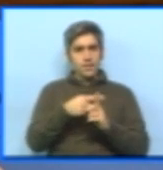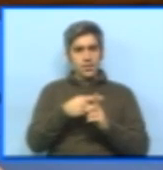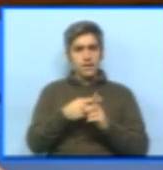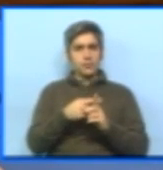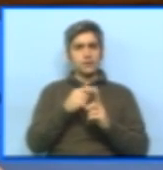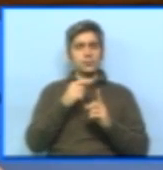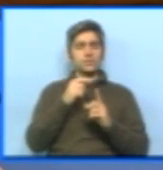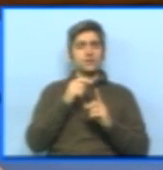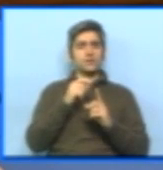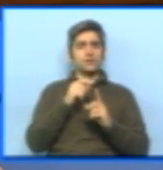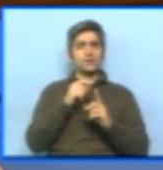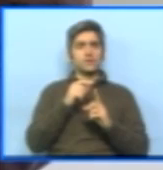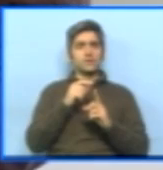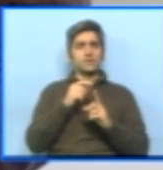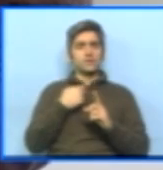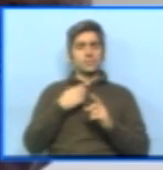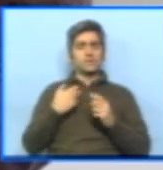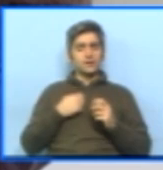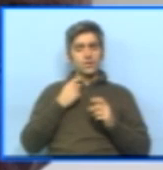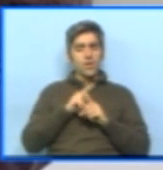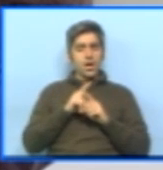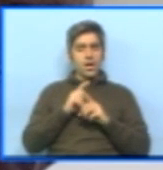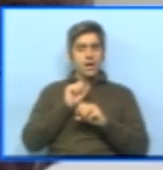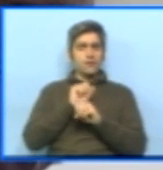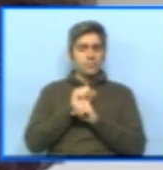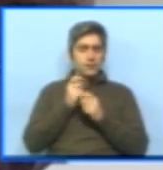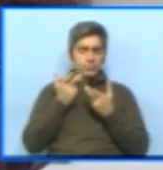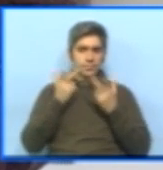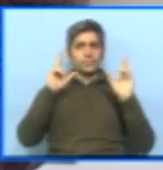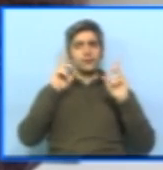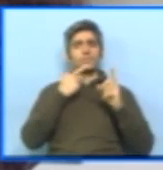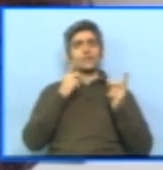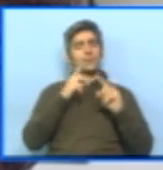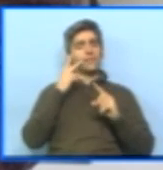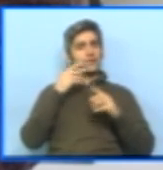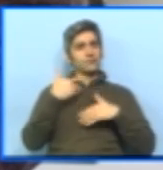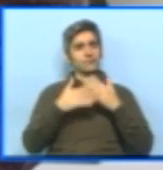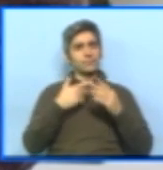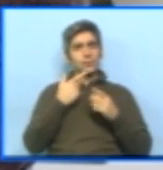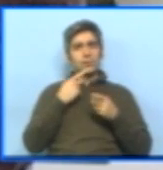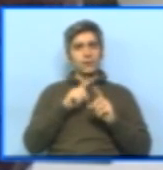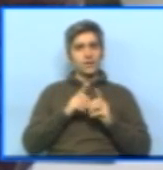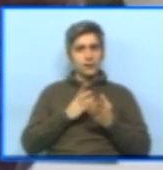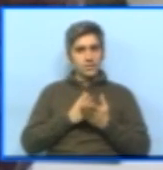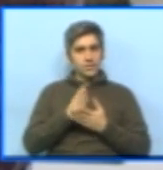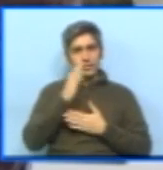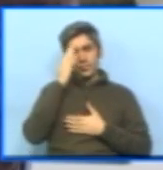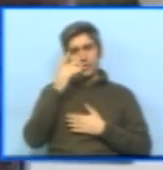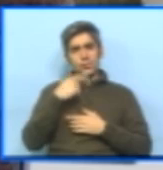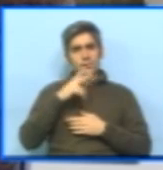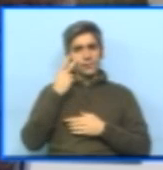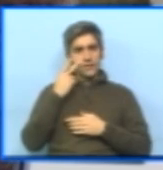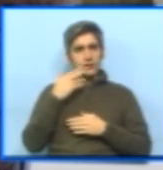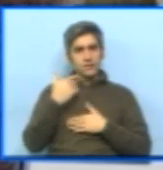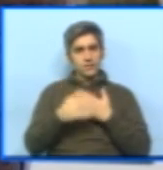do que isso, desta libertação que nos é dada pela ressurreição. Por isso, é um bocadinho o espelho da nossa vida e da